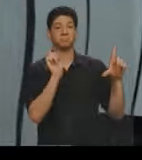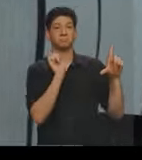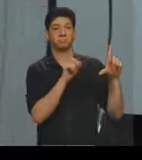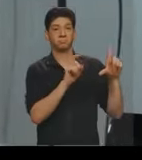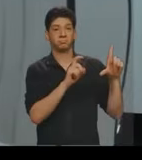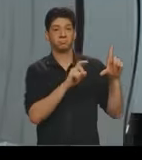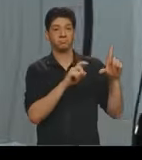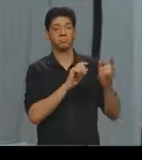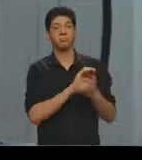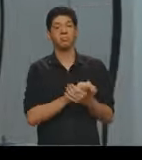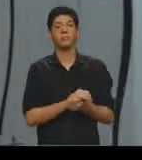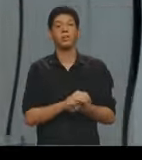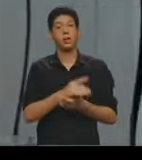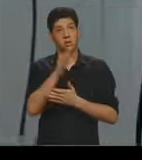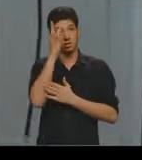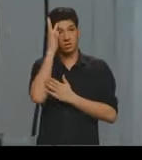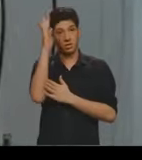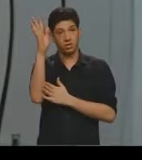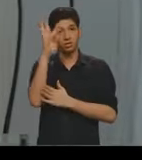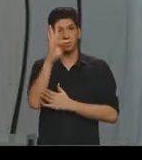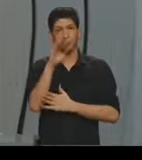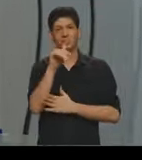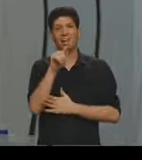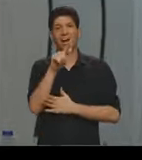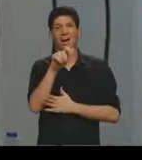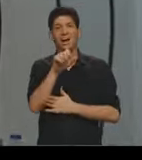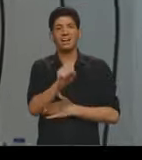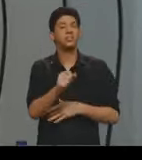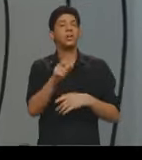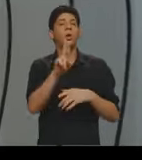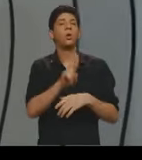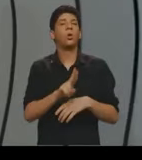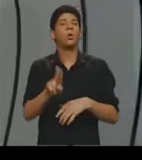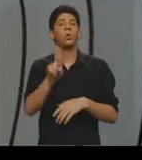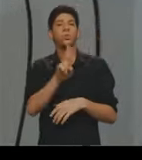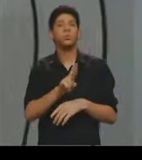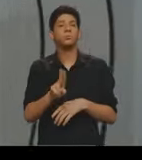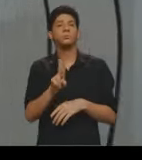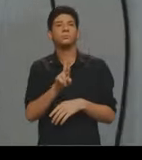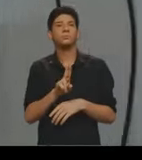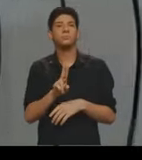Tales, ele é muito utilizado,